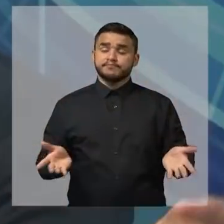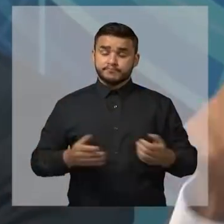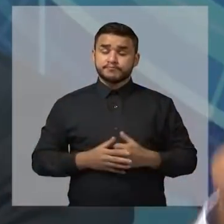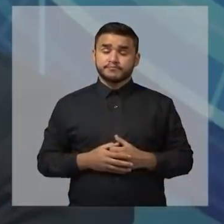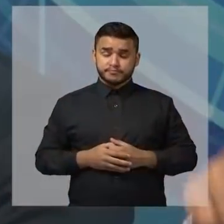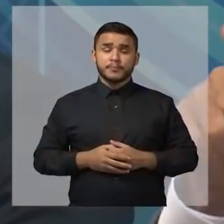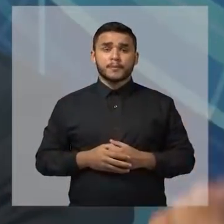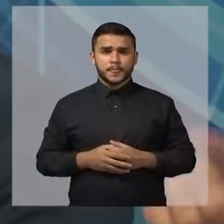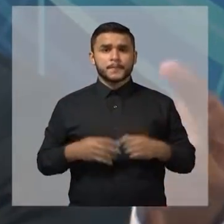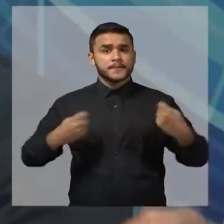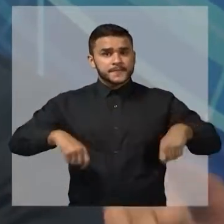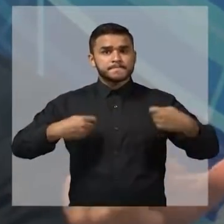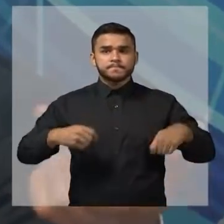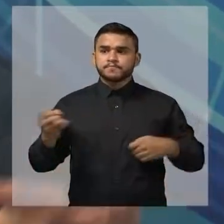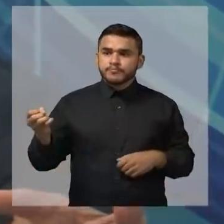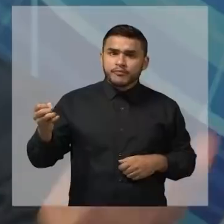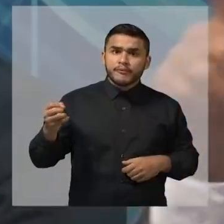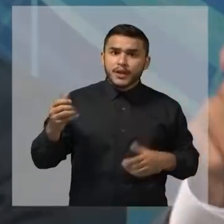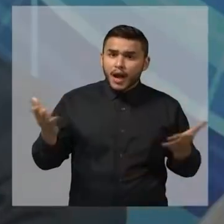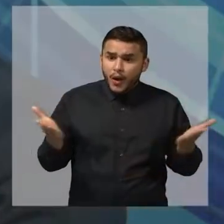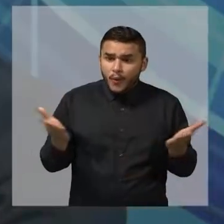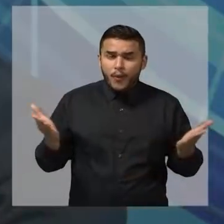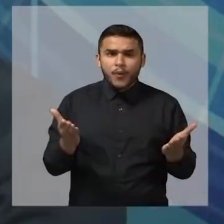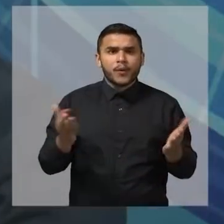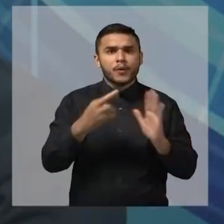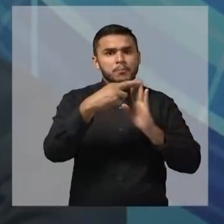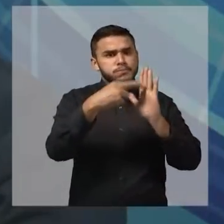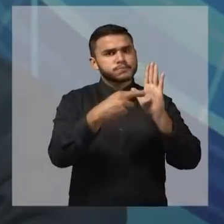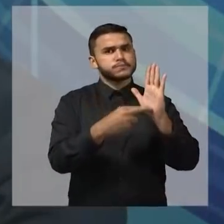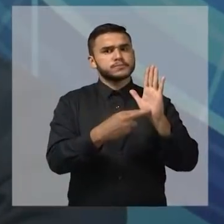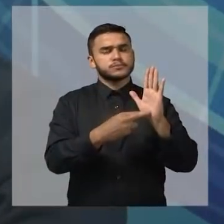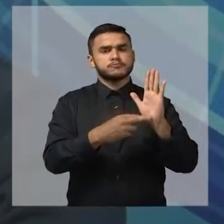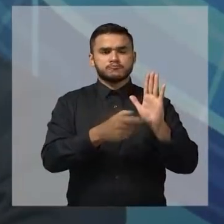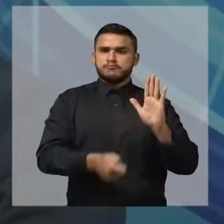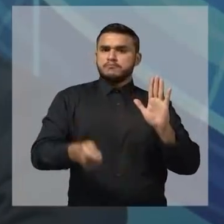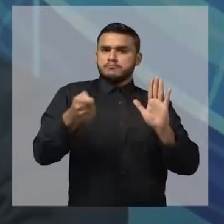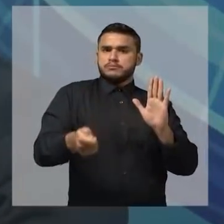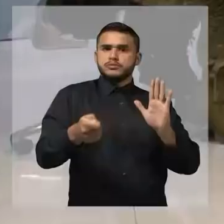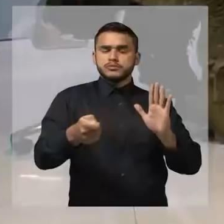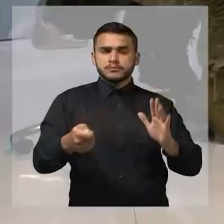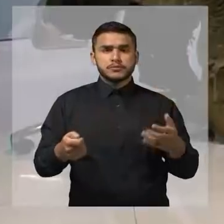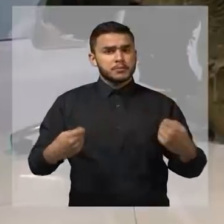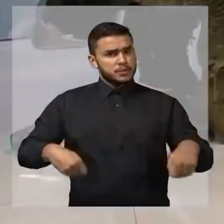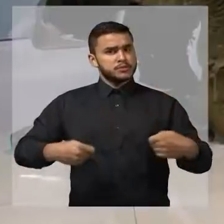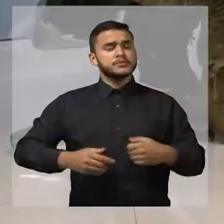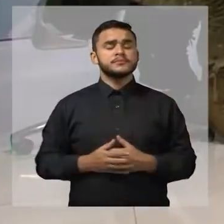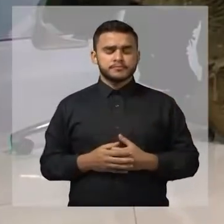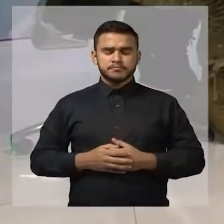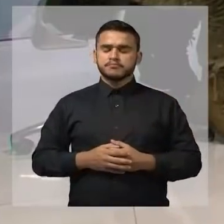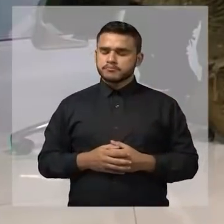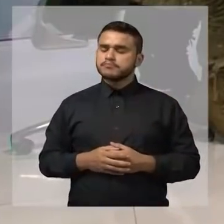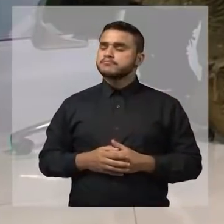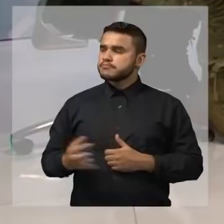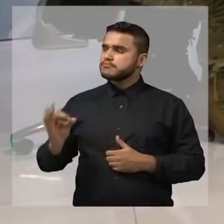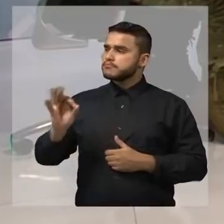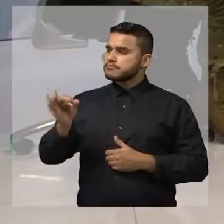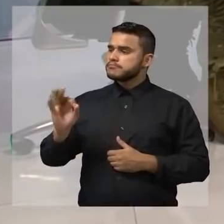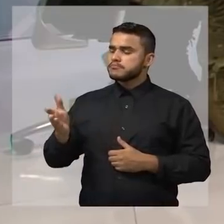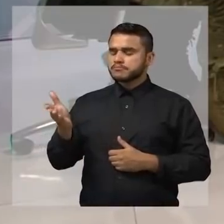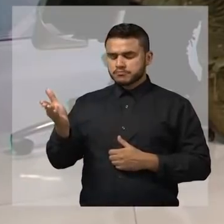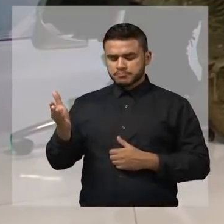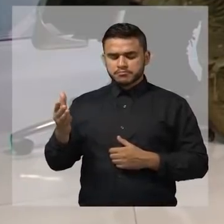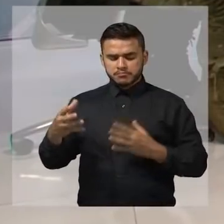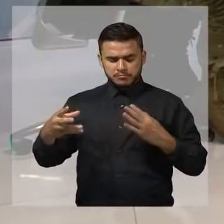Nós precisaríamos de normas especiais, certo. E aí tem que ter dureza. Bom, a propósito, Reginaldo, antes de você, o professor